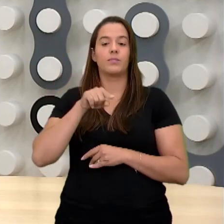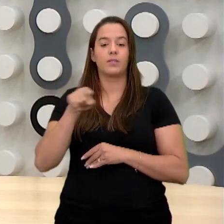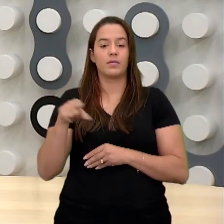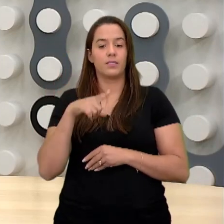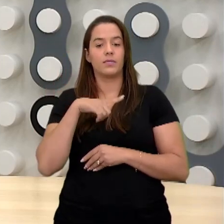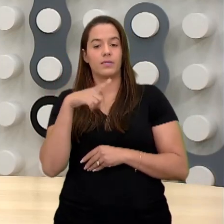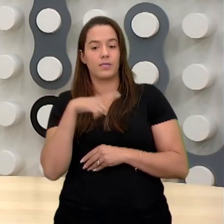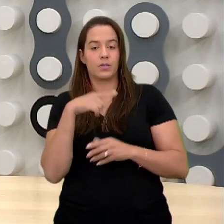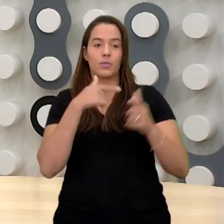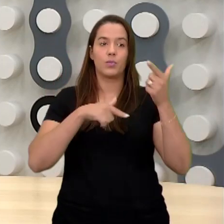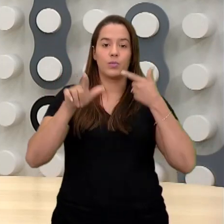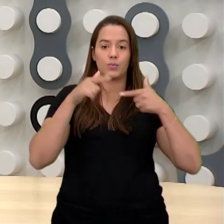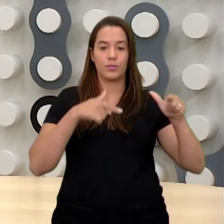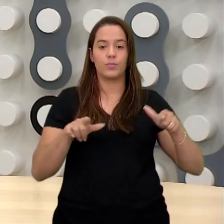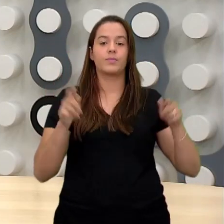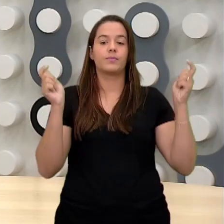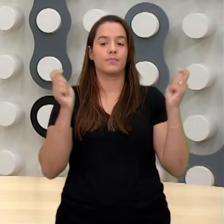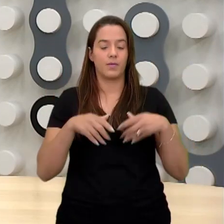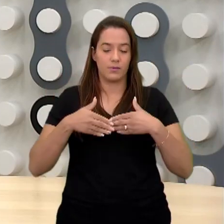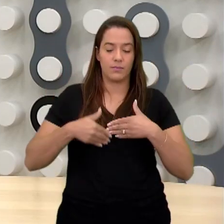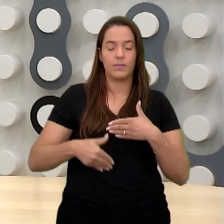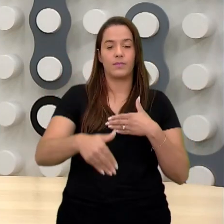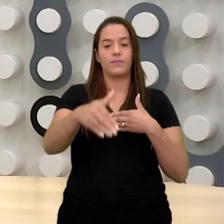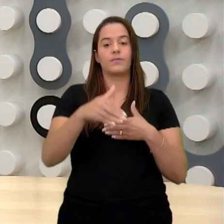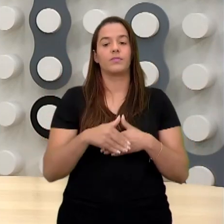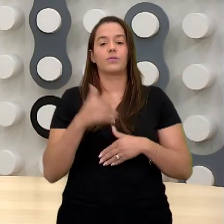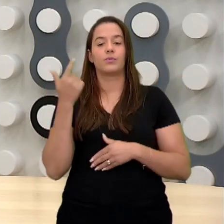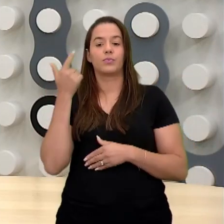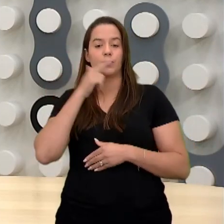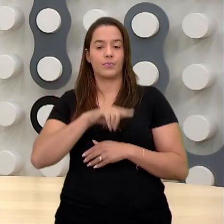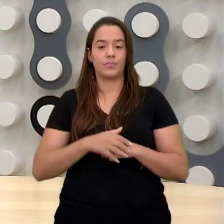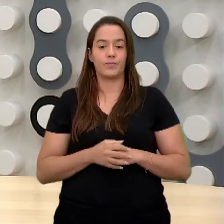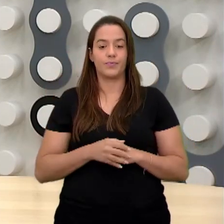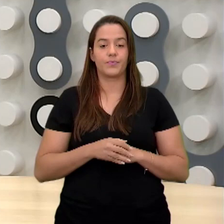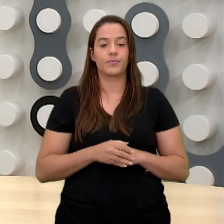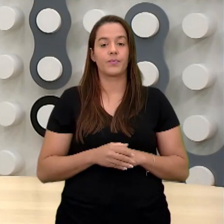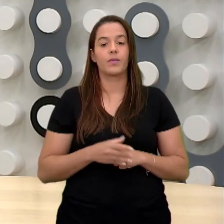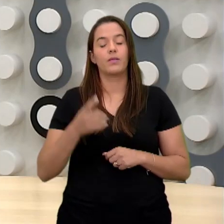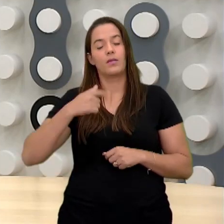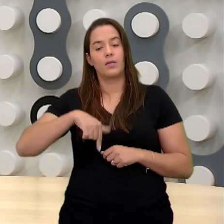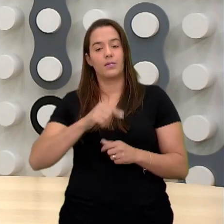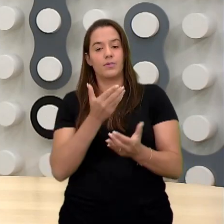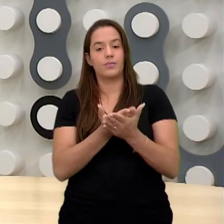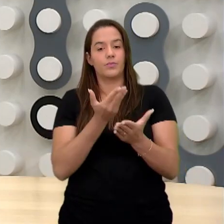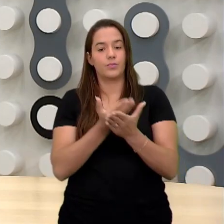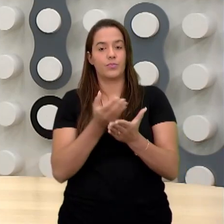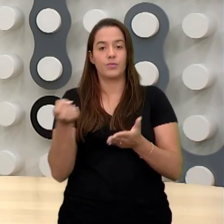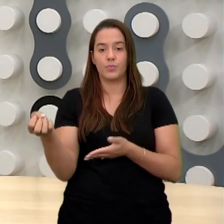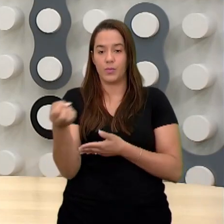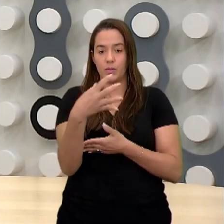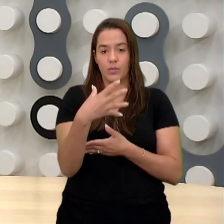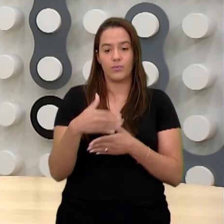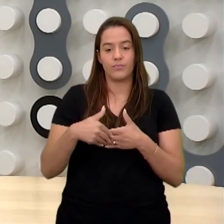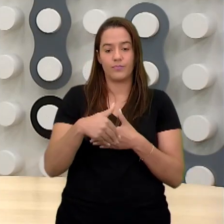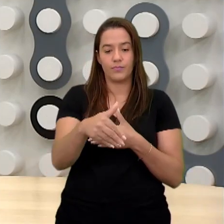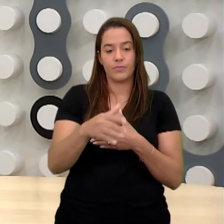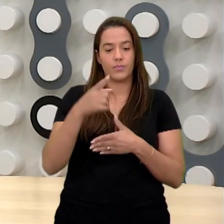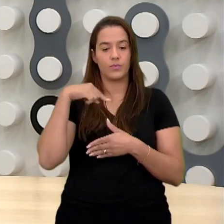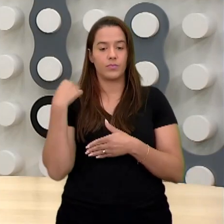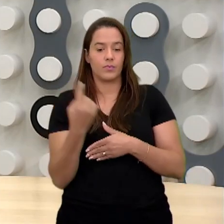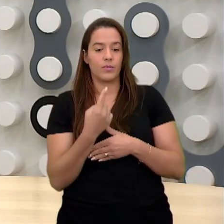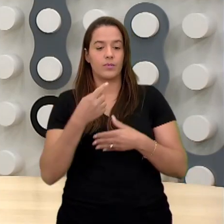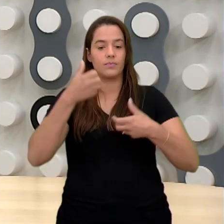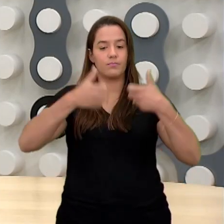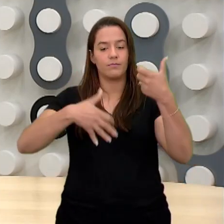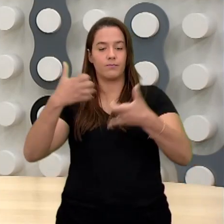outras eras, isso aí mais para frente aí. Apesar que recentemente já tem um estudo aí de uma nova época que a gente citou aí, que é a